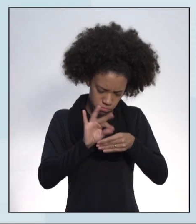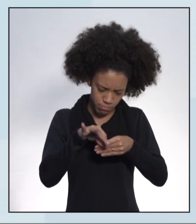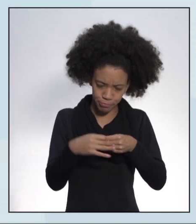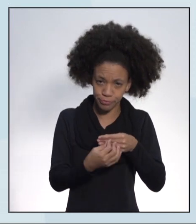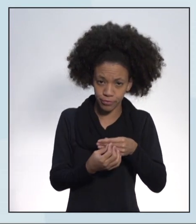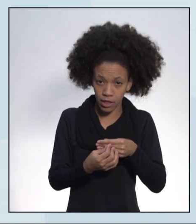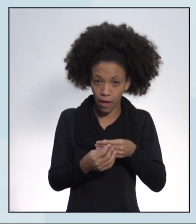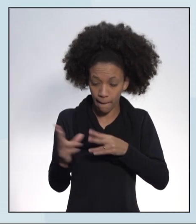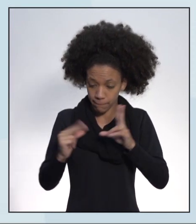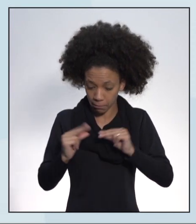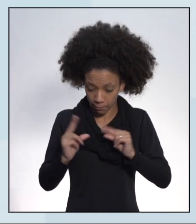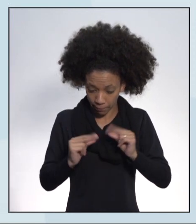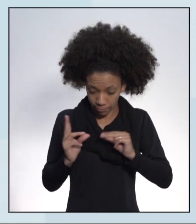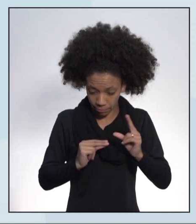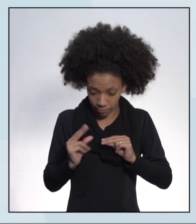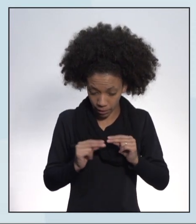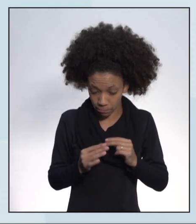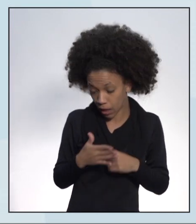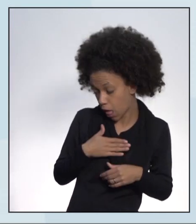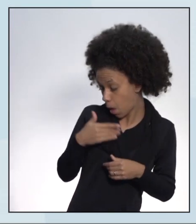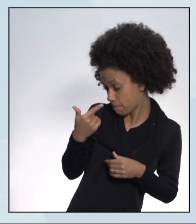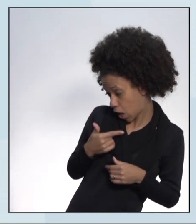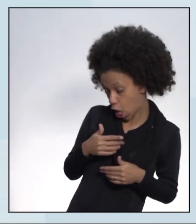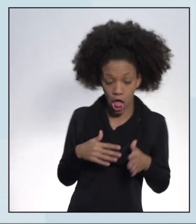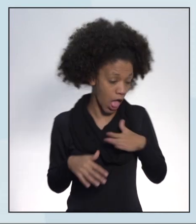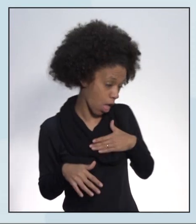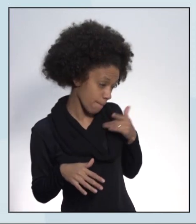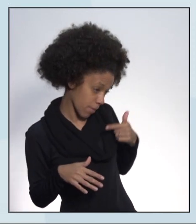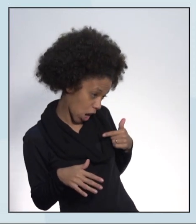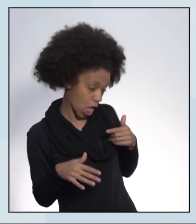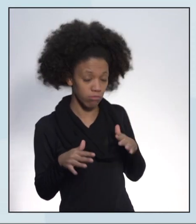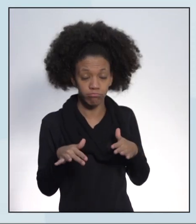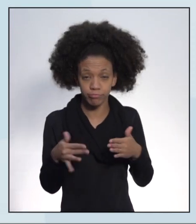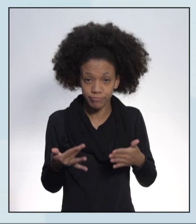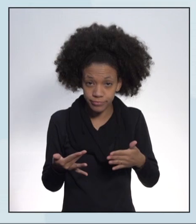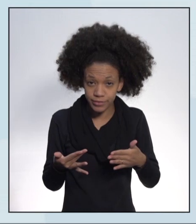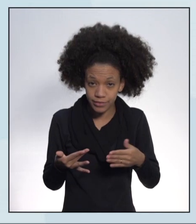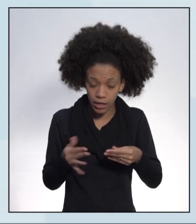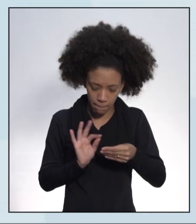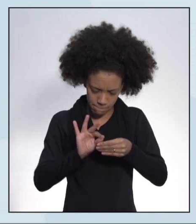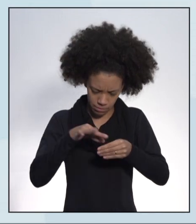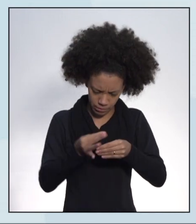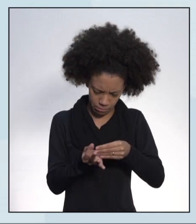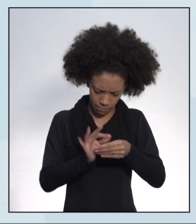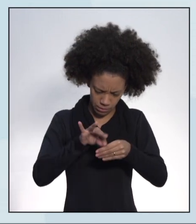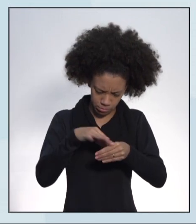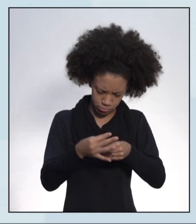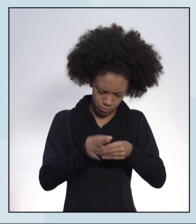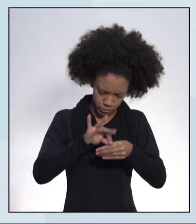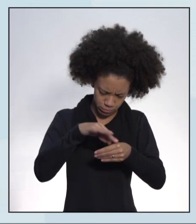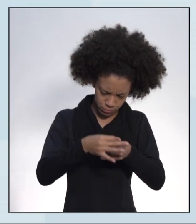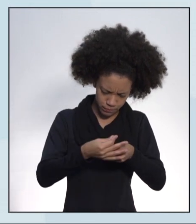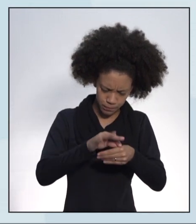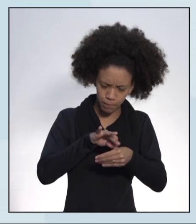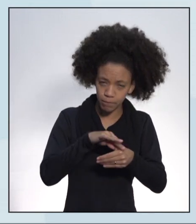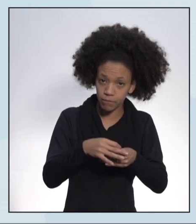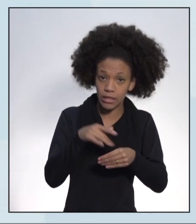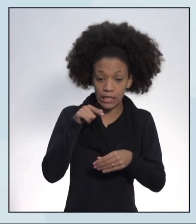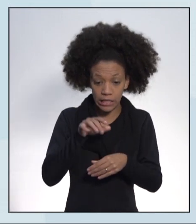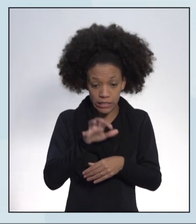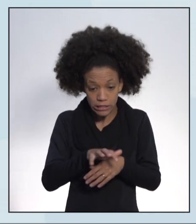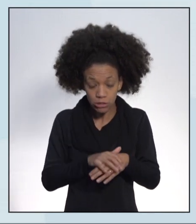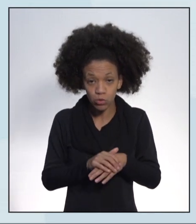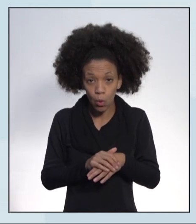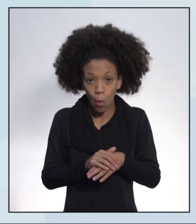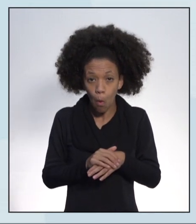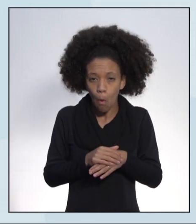das sedas, entre os dedos da costureira, ágeis como galgos de Diana, para dar a isto uma